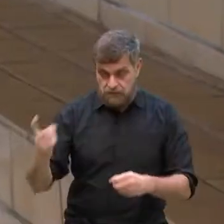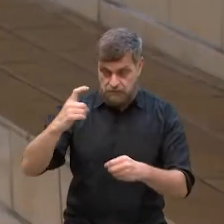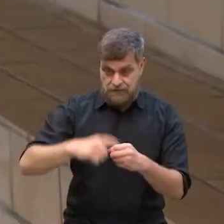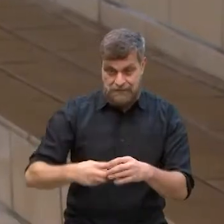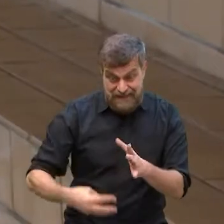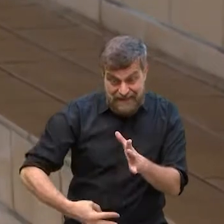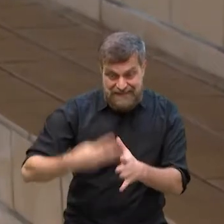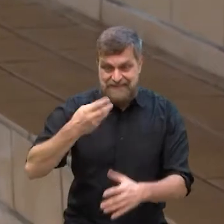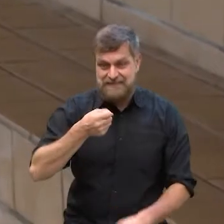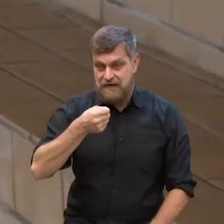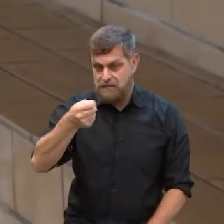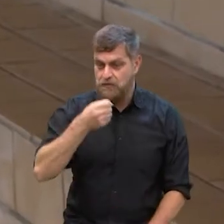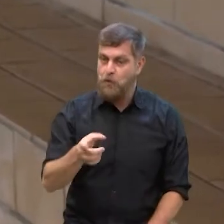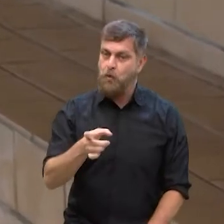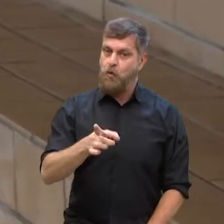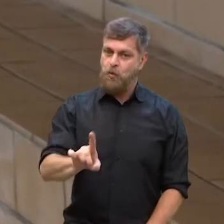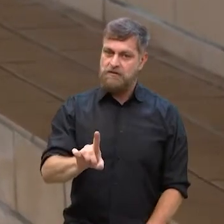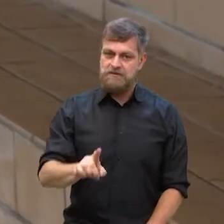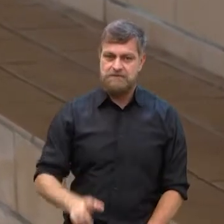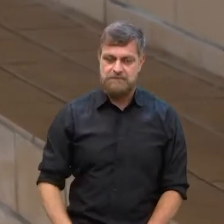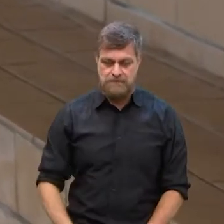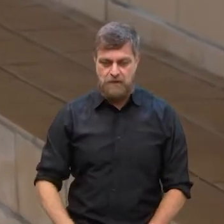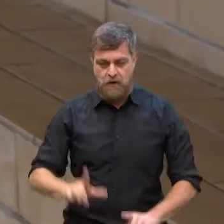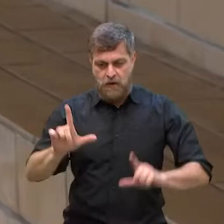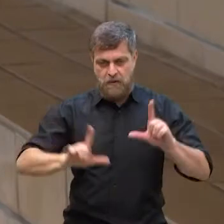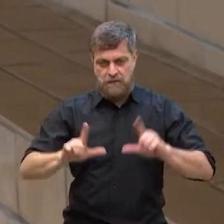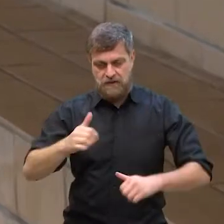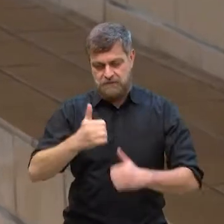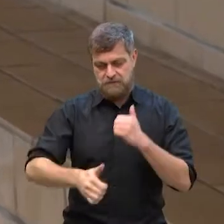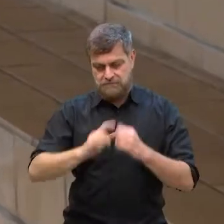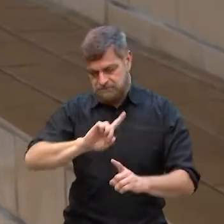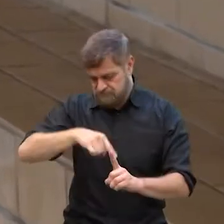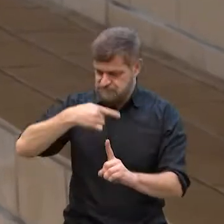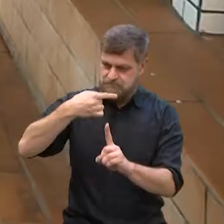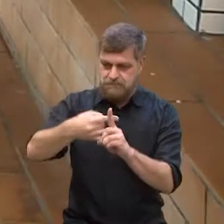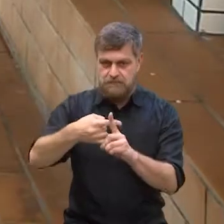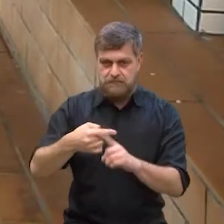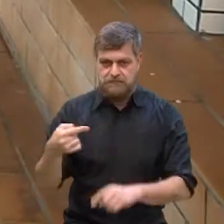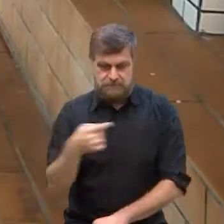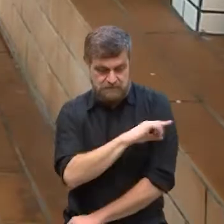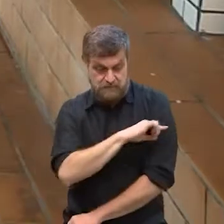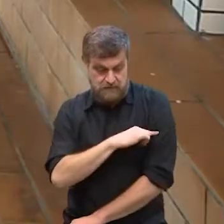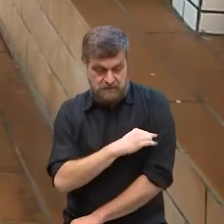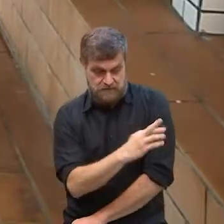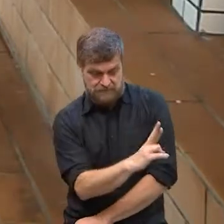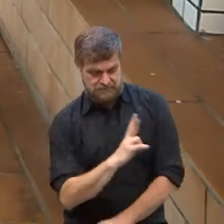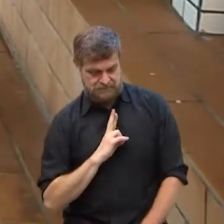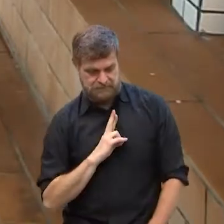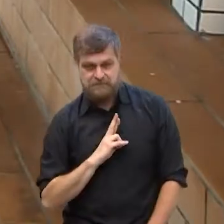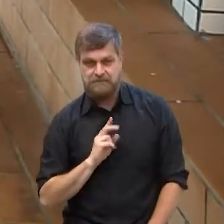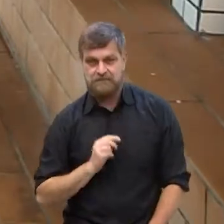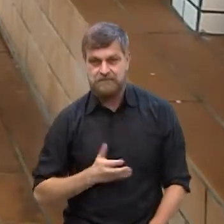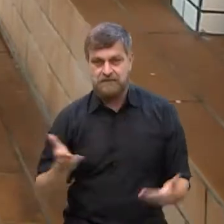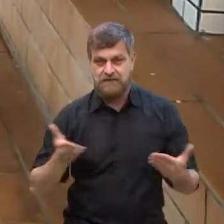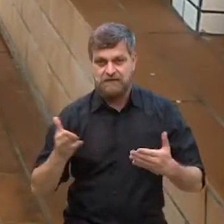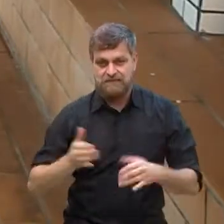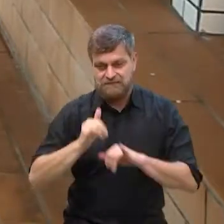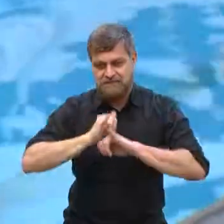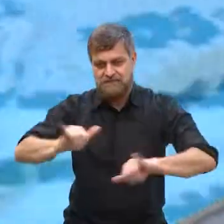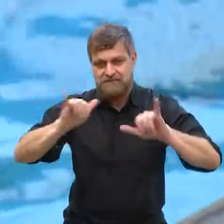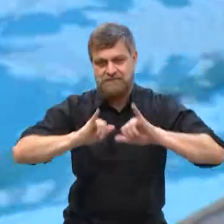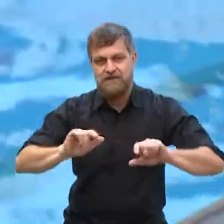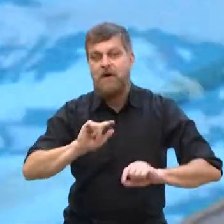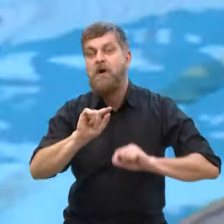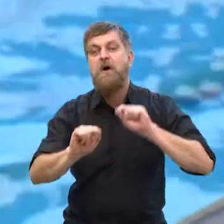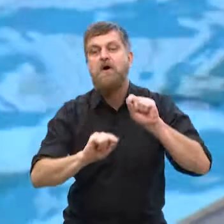Voltamos com o terceiro e último bloco do programa Mais Esportes. E no intervalo, o Daniel Dias me falou uma coisa que ele quer falar agora para todos vocês.